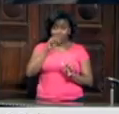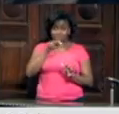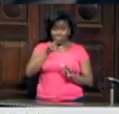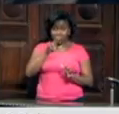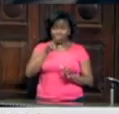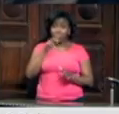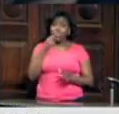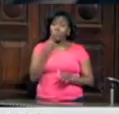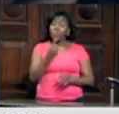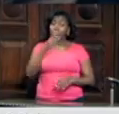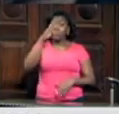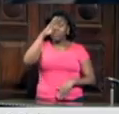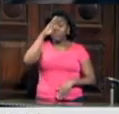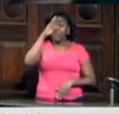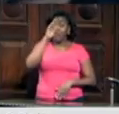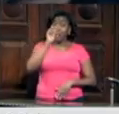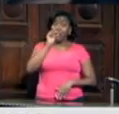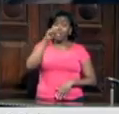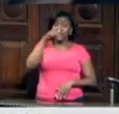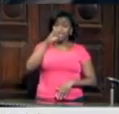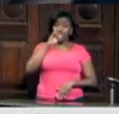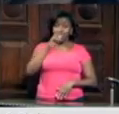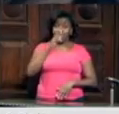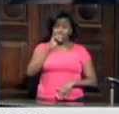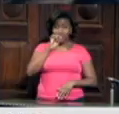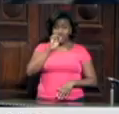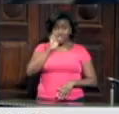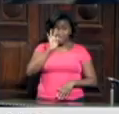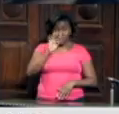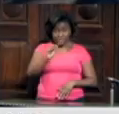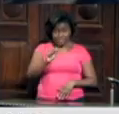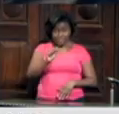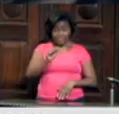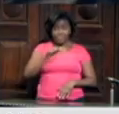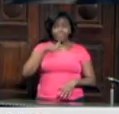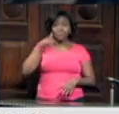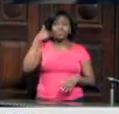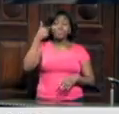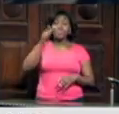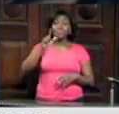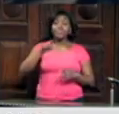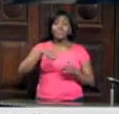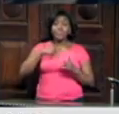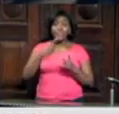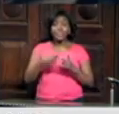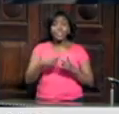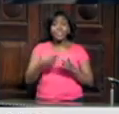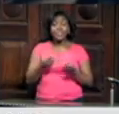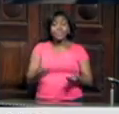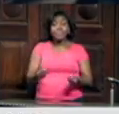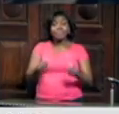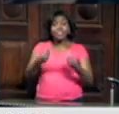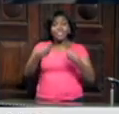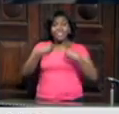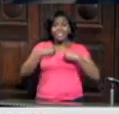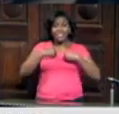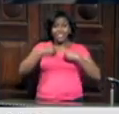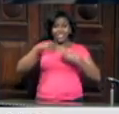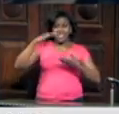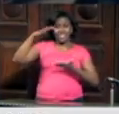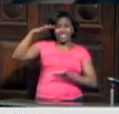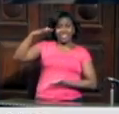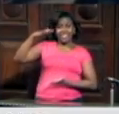Dagmar Chaves, seu longânime presidente. Outro, que me ofereceu da taça do